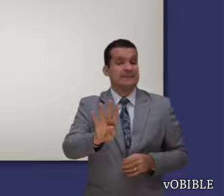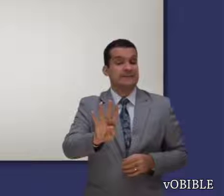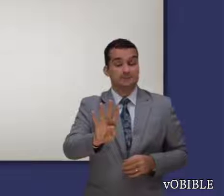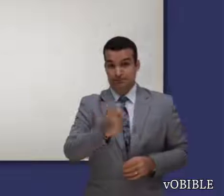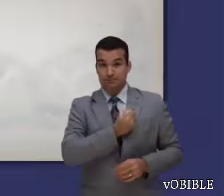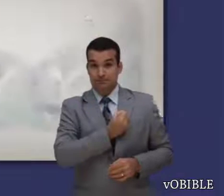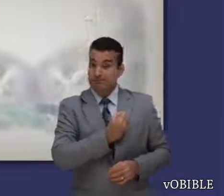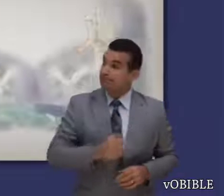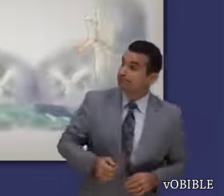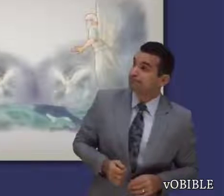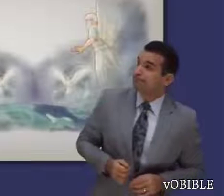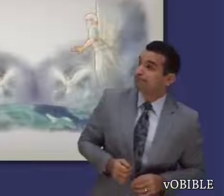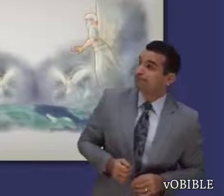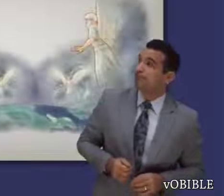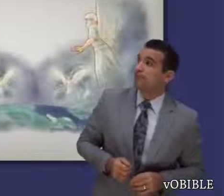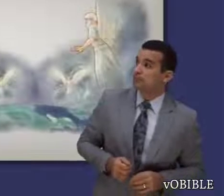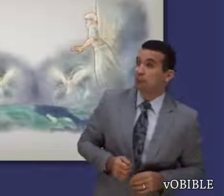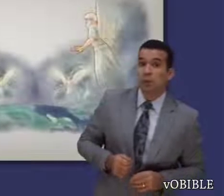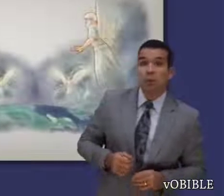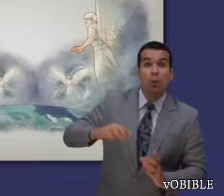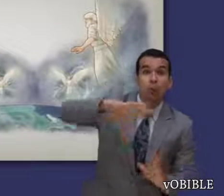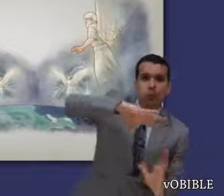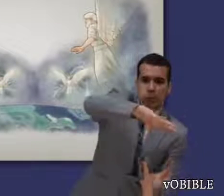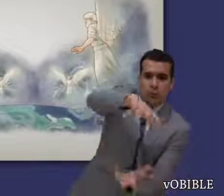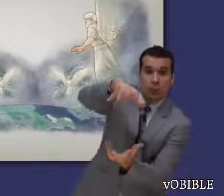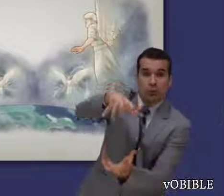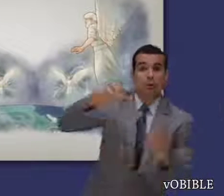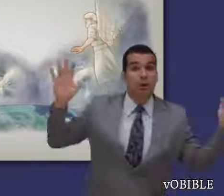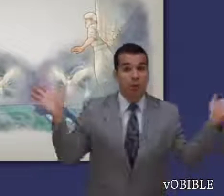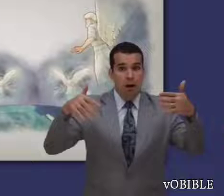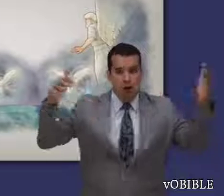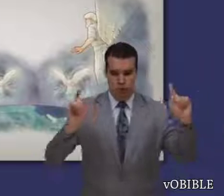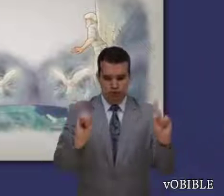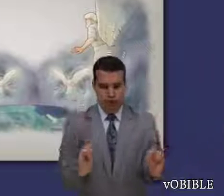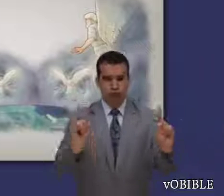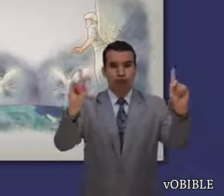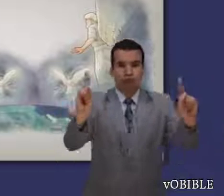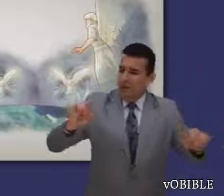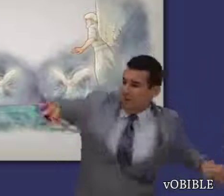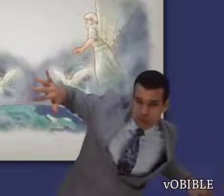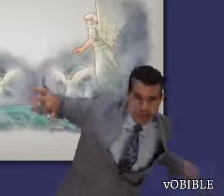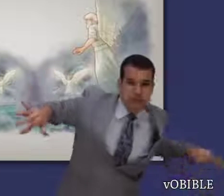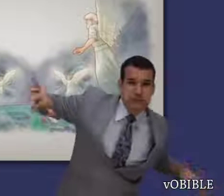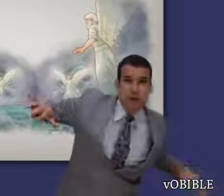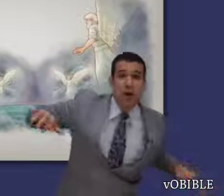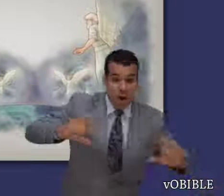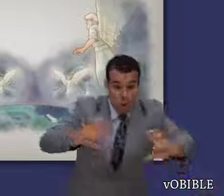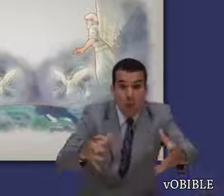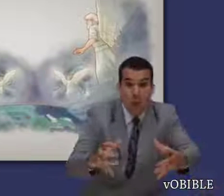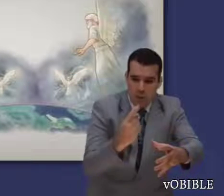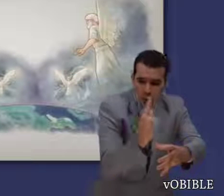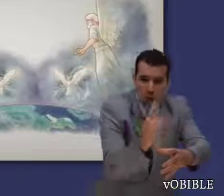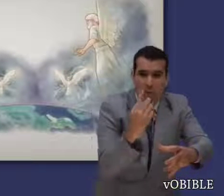No capítulo 7, João vê 4 anjos segurando os ventos da destruição até que todos os ungidos sejam selados.